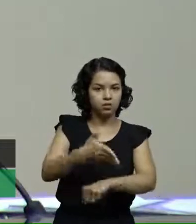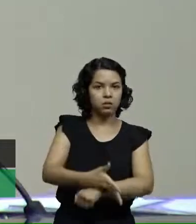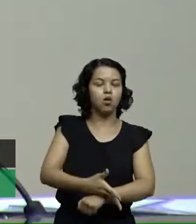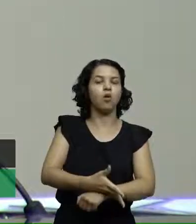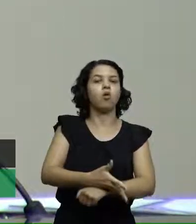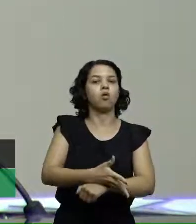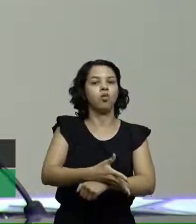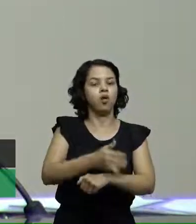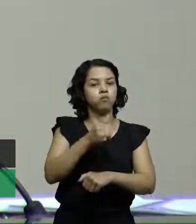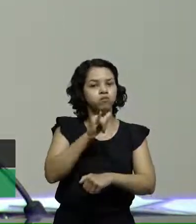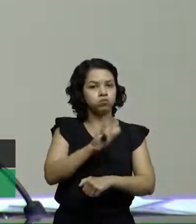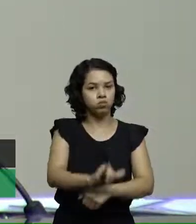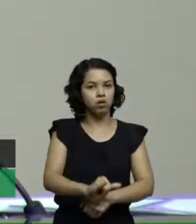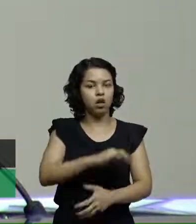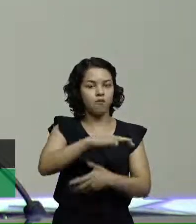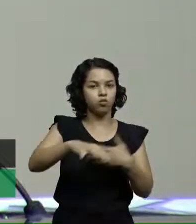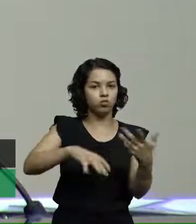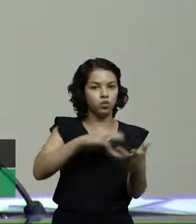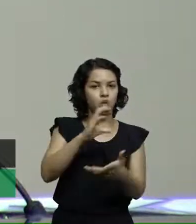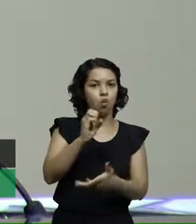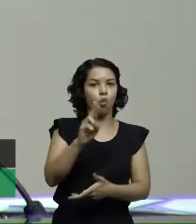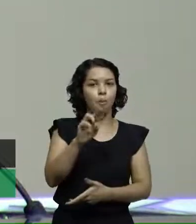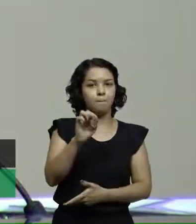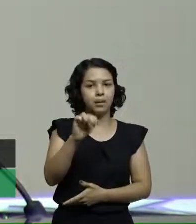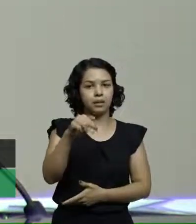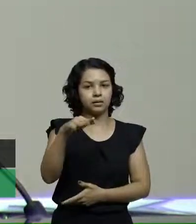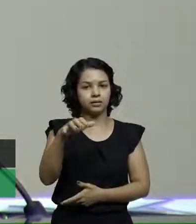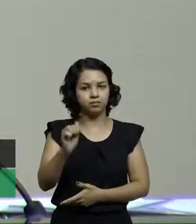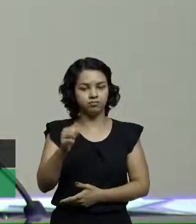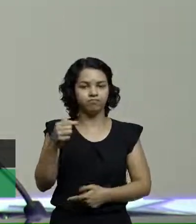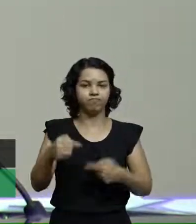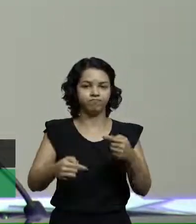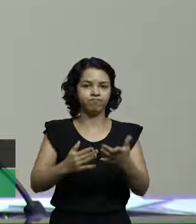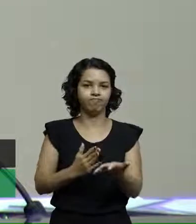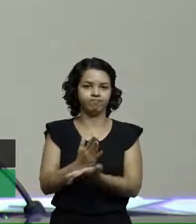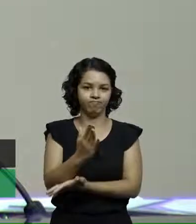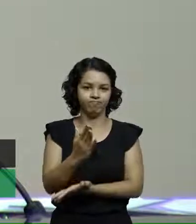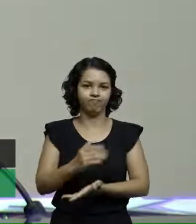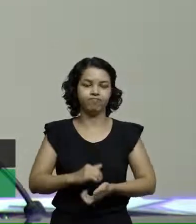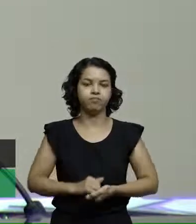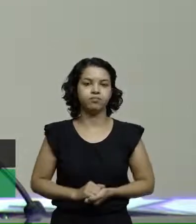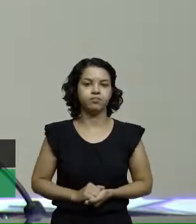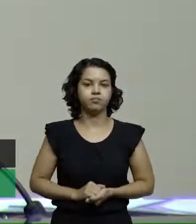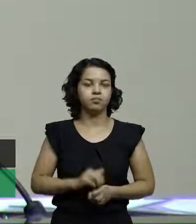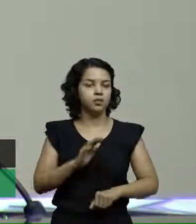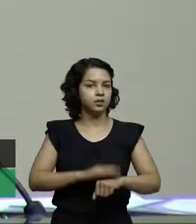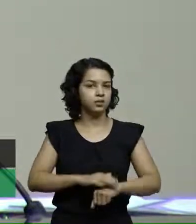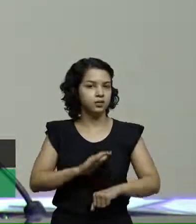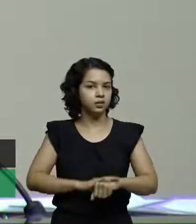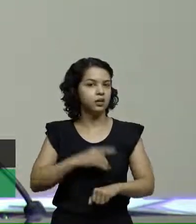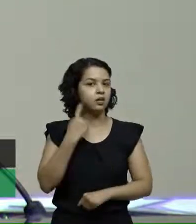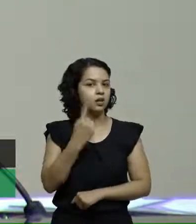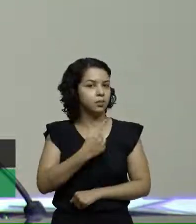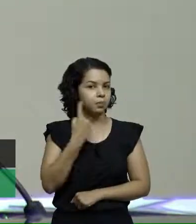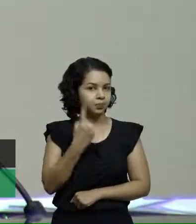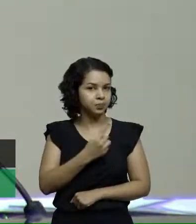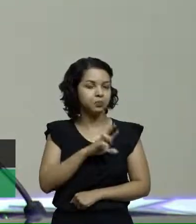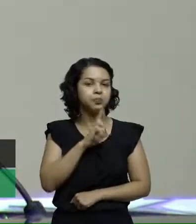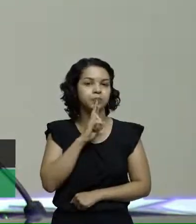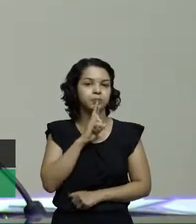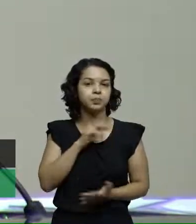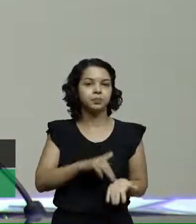Em discussão, em votação, aprovado. Autor, deputado Rodrigo Munoto.